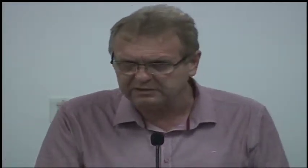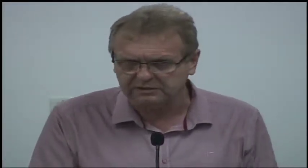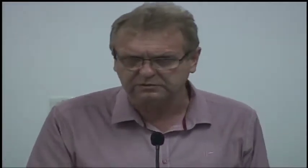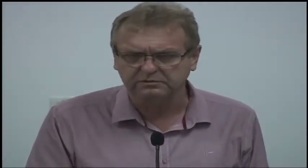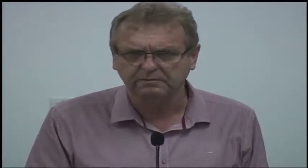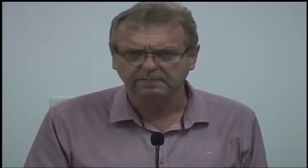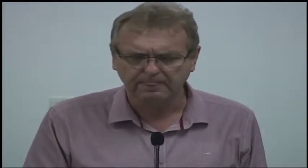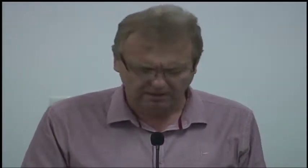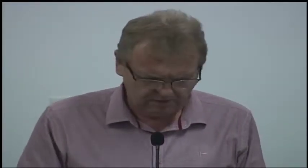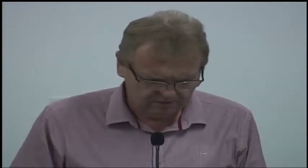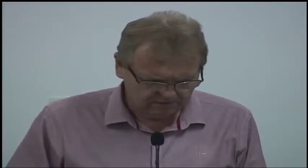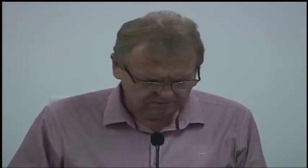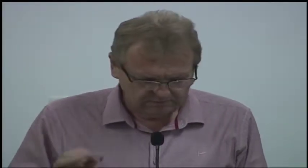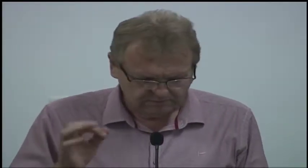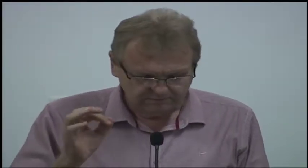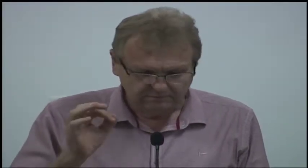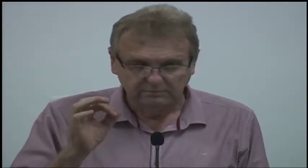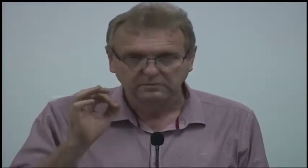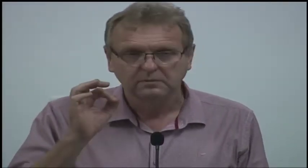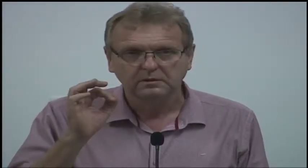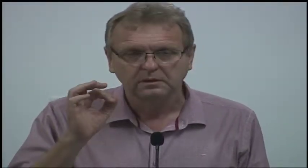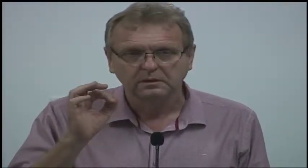que fez isso?